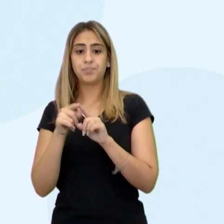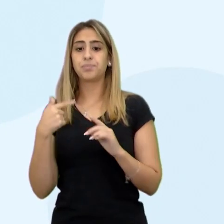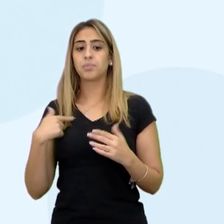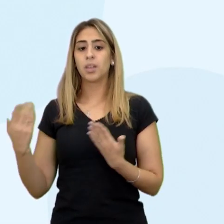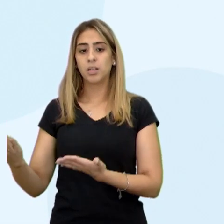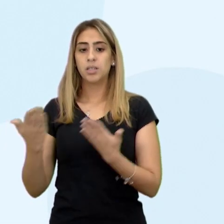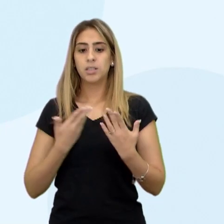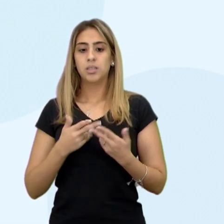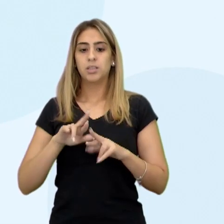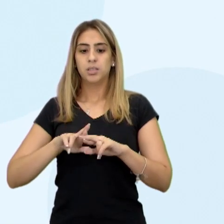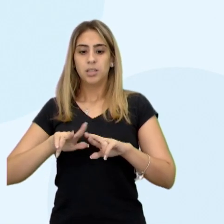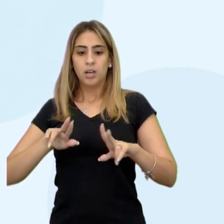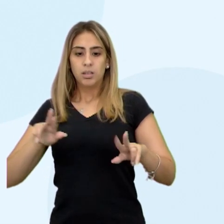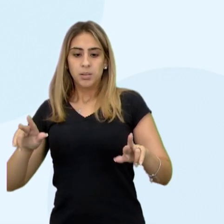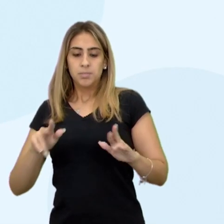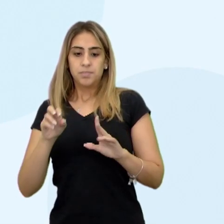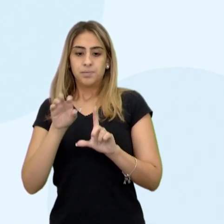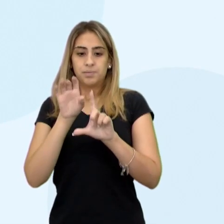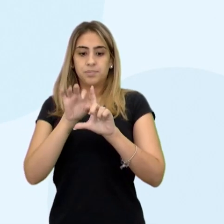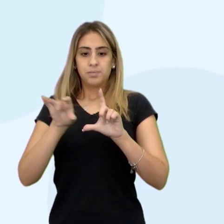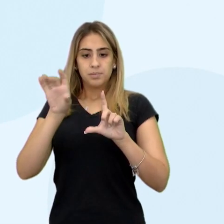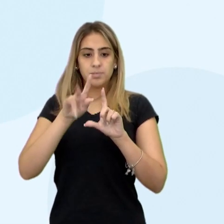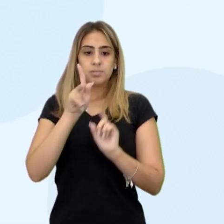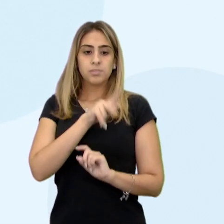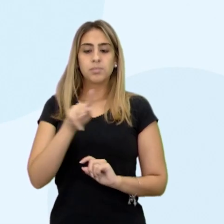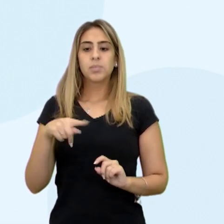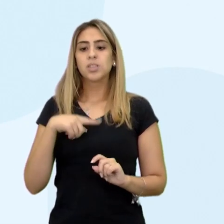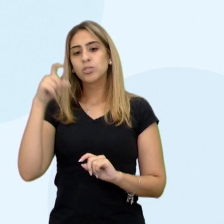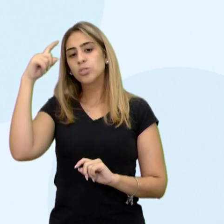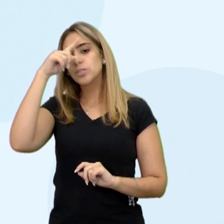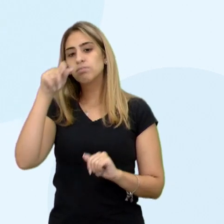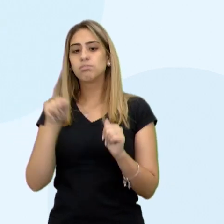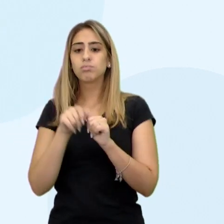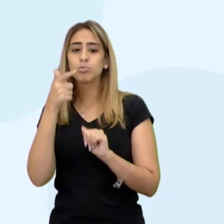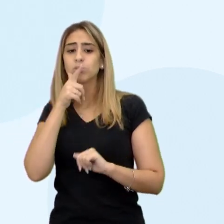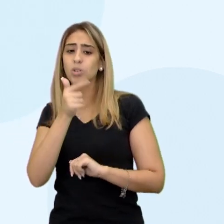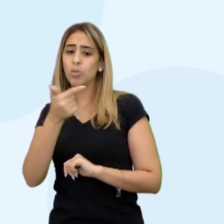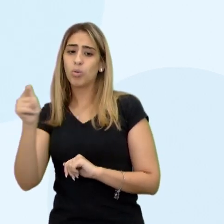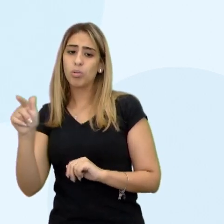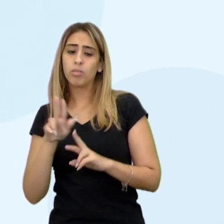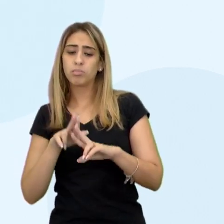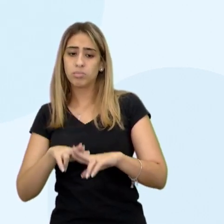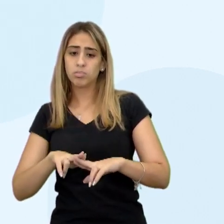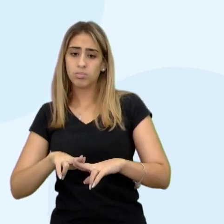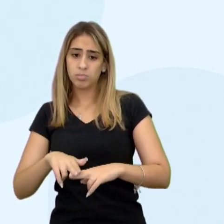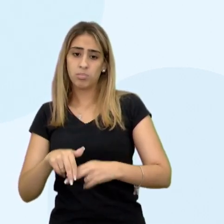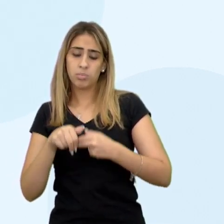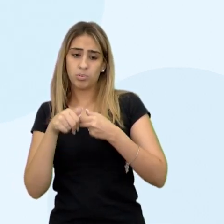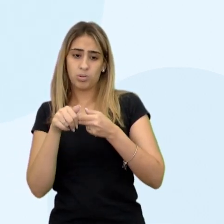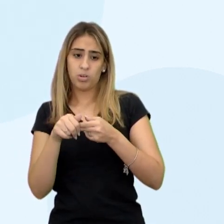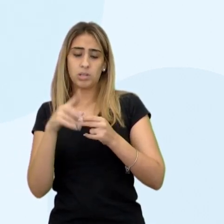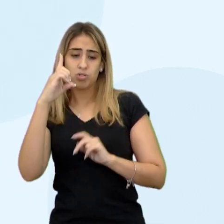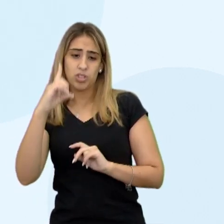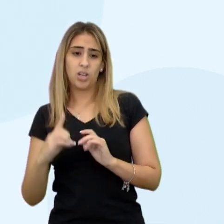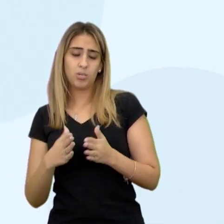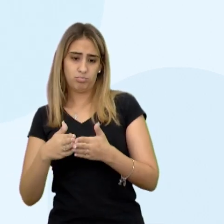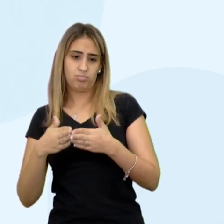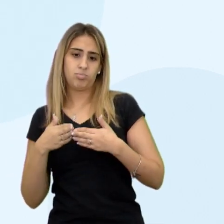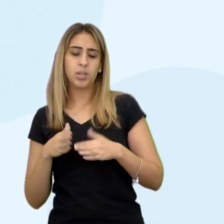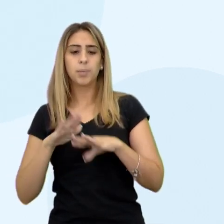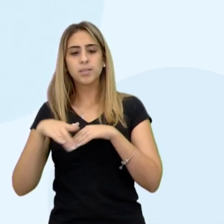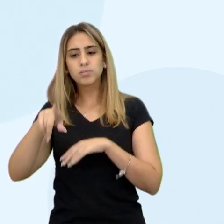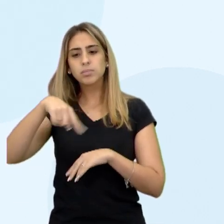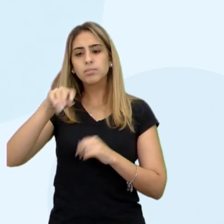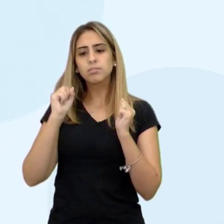trouxe algumas imagens do Pro, por quê? Porque é muito difícil a gente conseguir outras por direitos autorais. Então, como foi o Pro que desenhou, fica mais tranquilo. Mas vocês